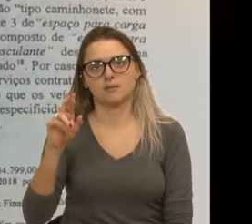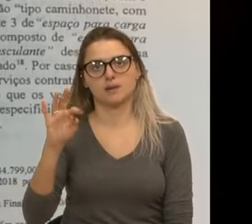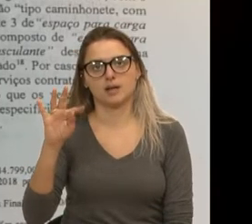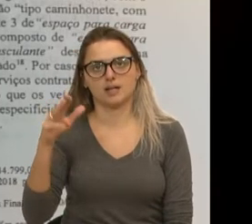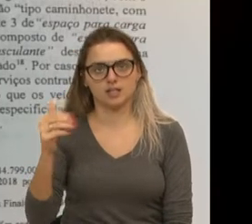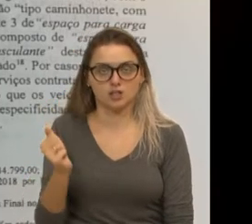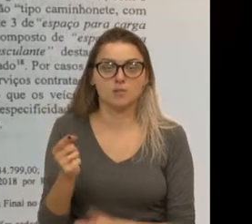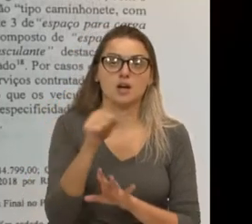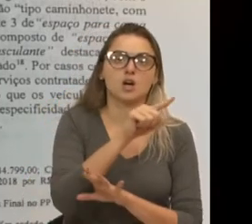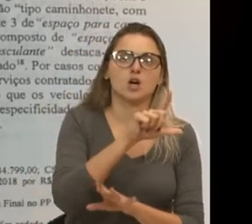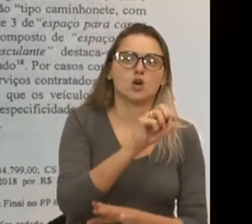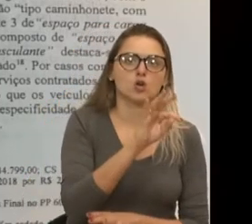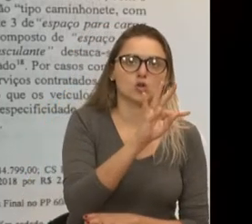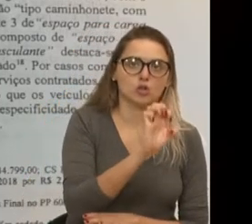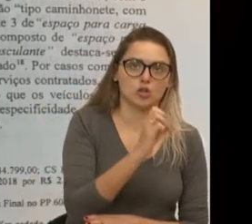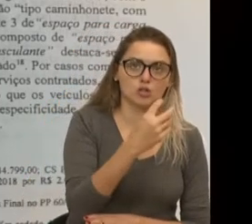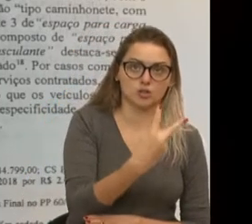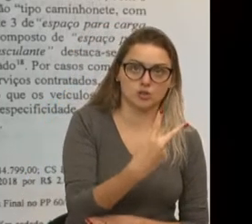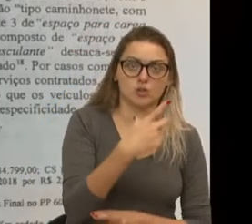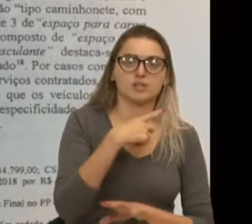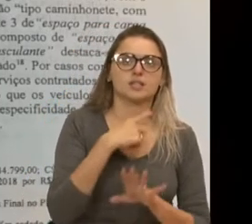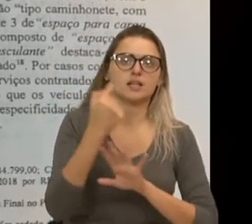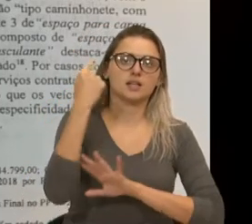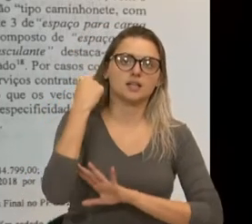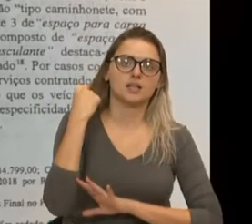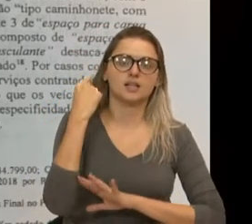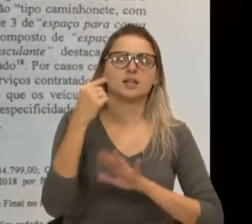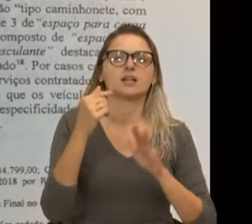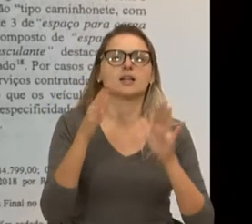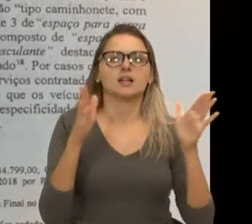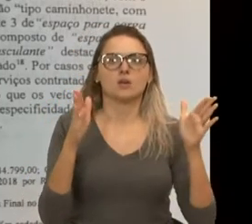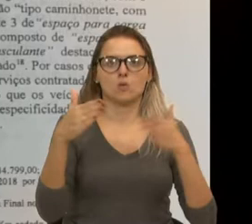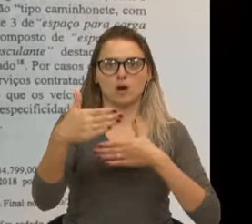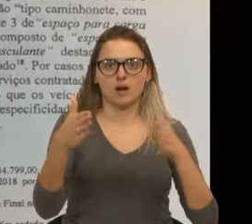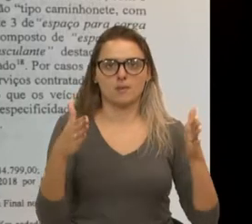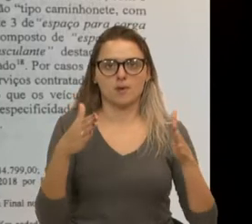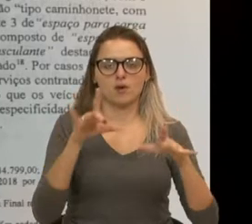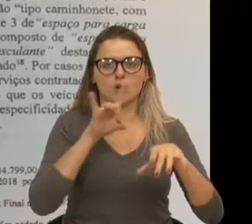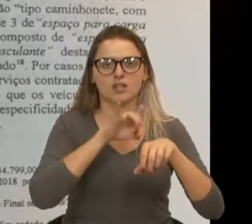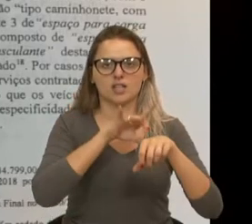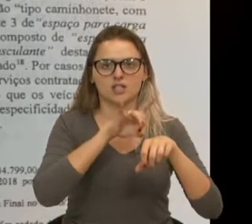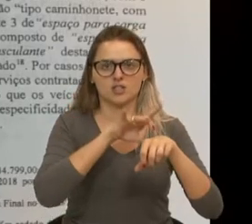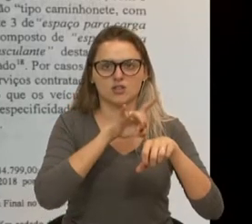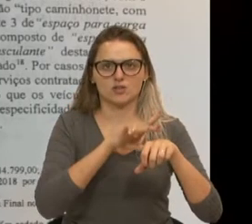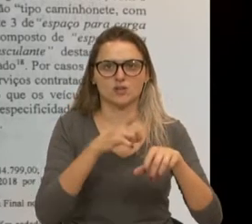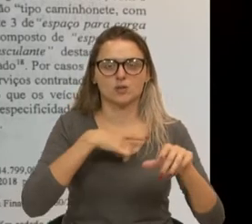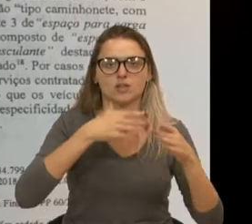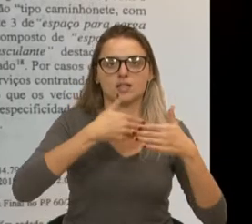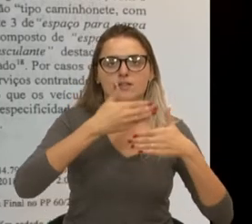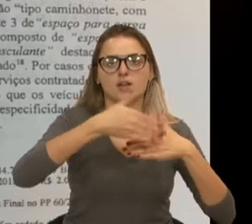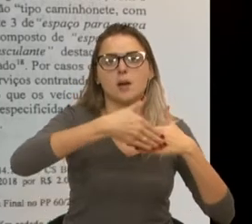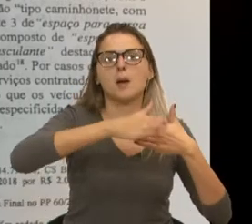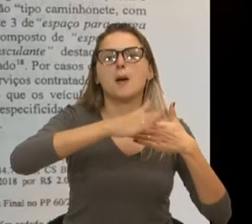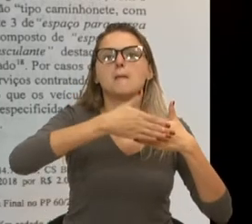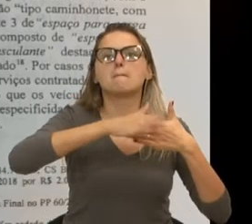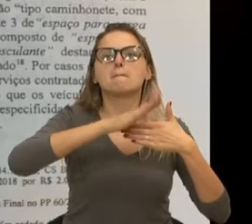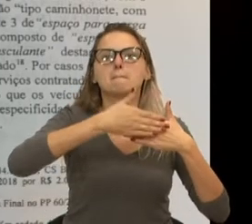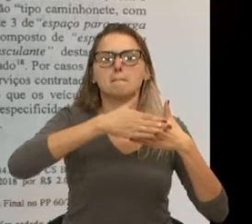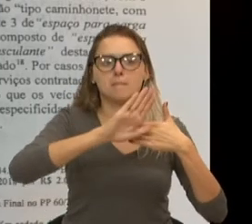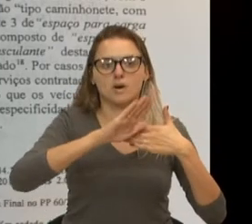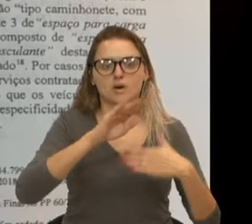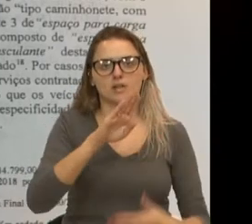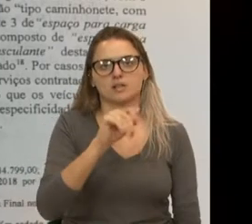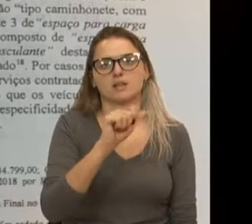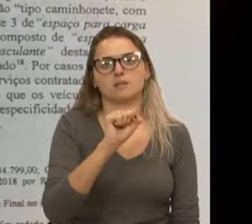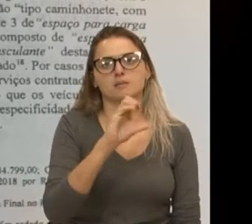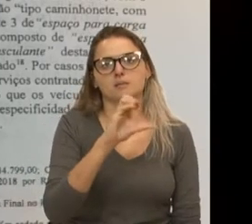composto de espaço para carga equipado com capota em fibra de vidro, com porta basculante. Destaca-se que